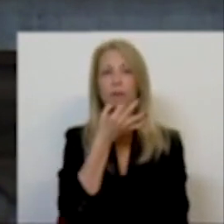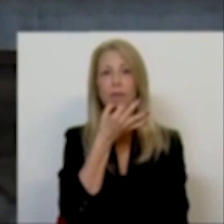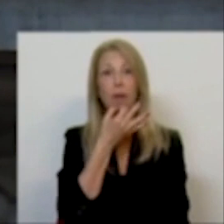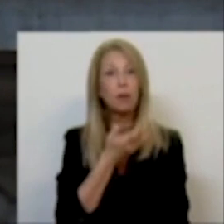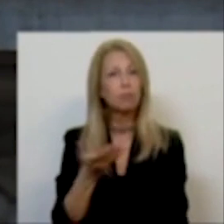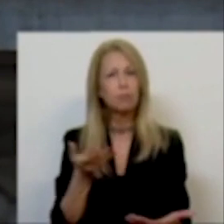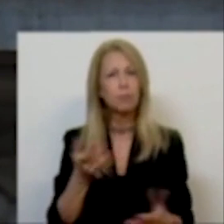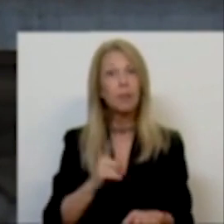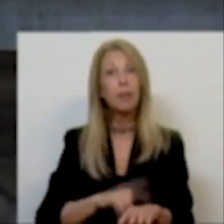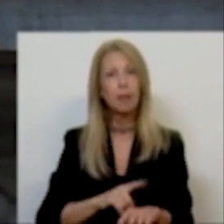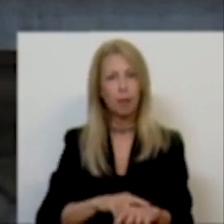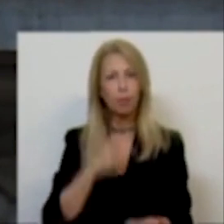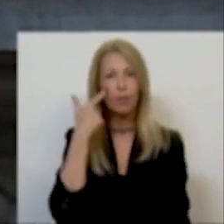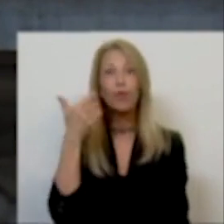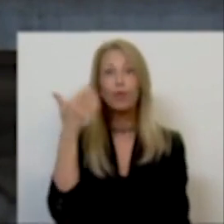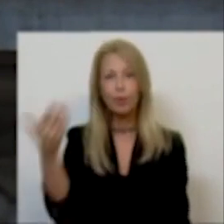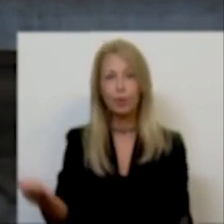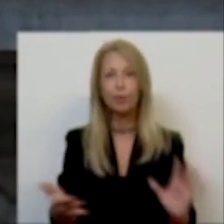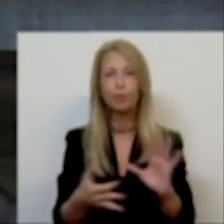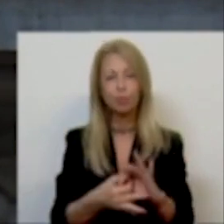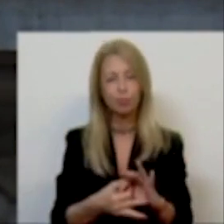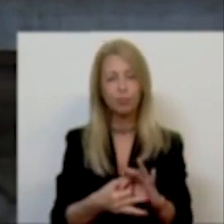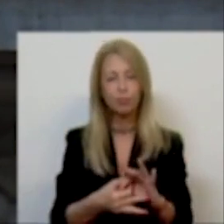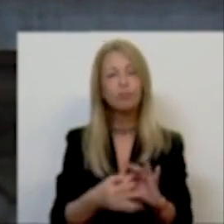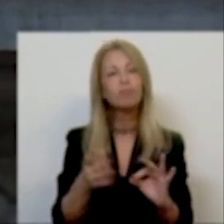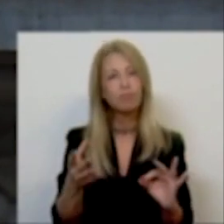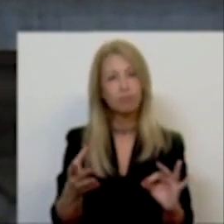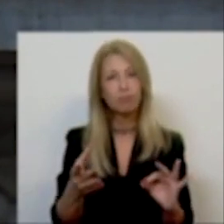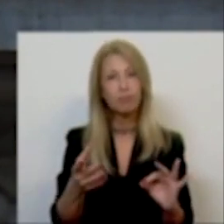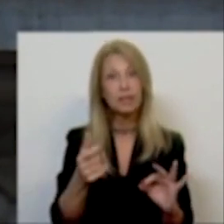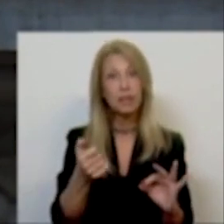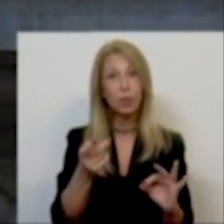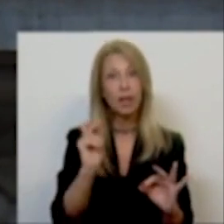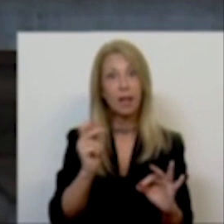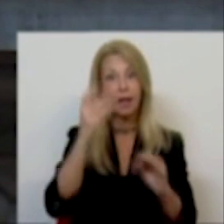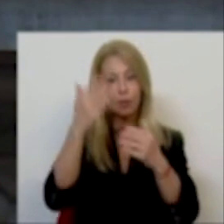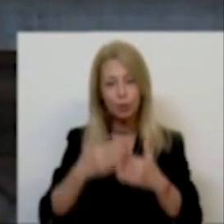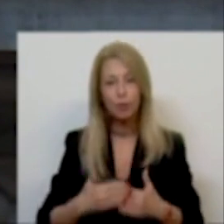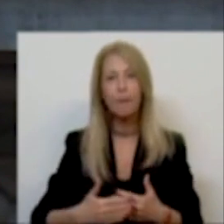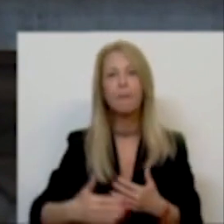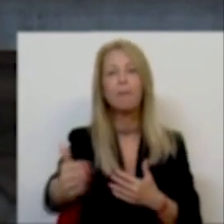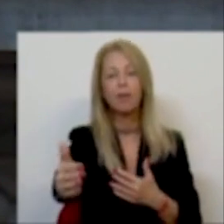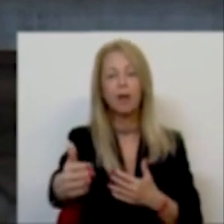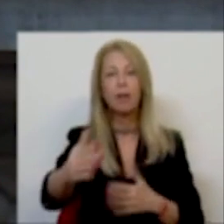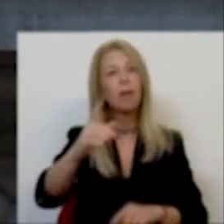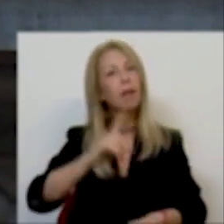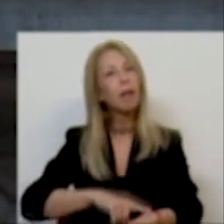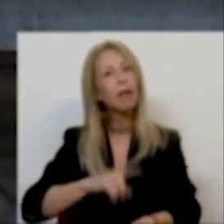tempo do futuro, dos 50 anos pela frente. Tempo de evocação.